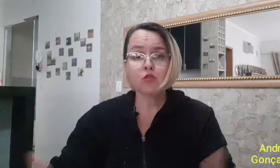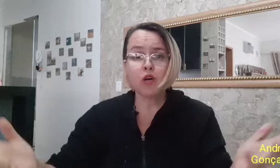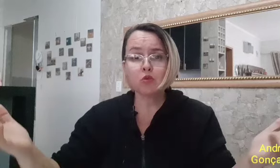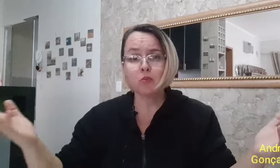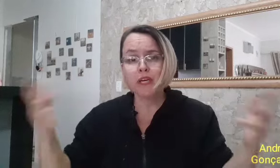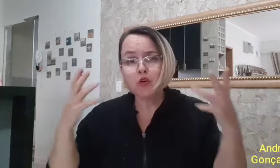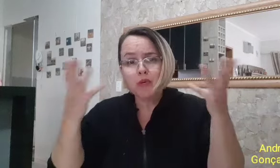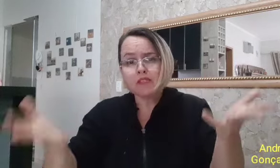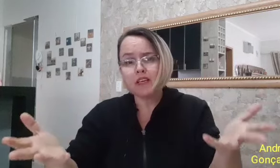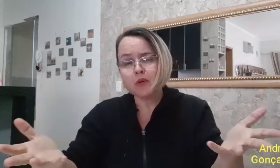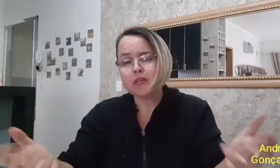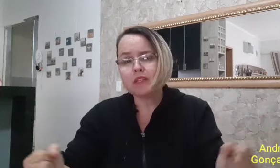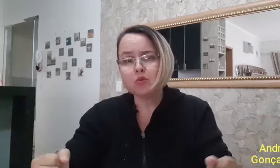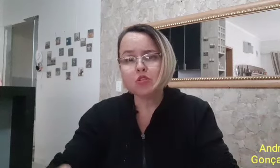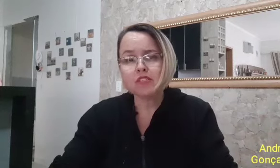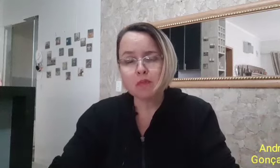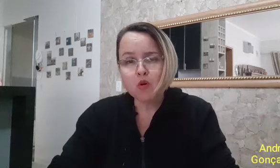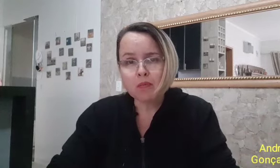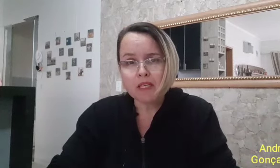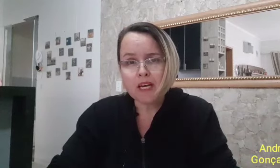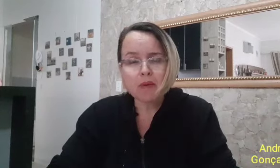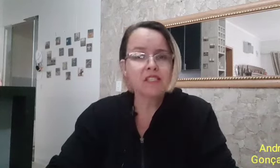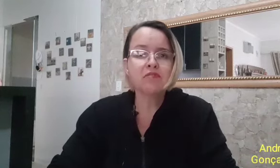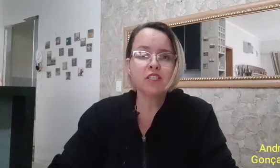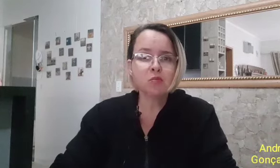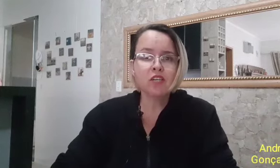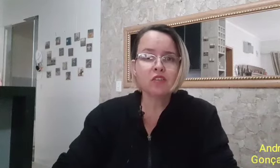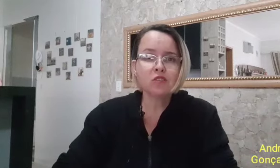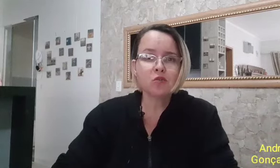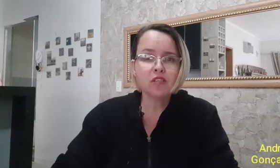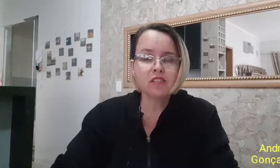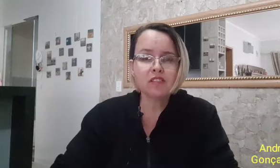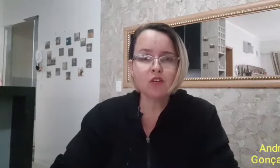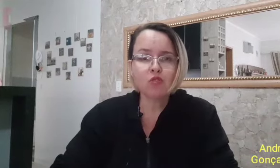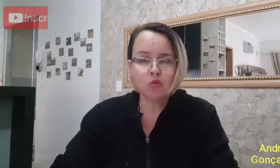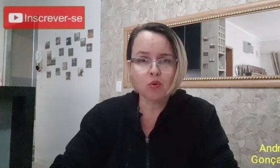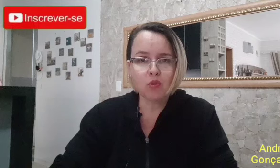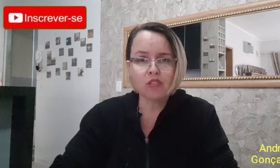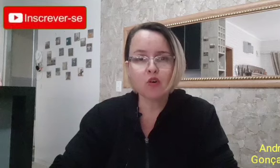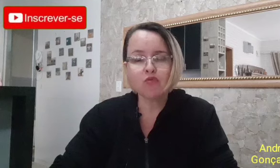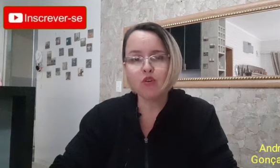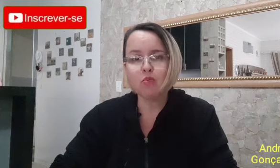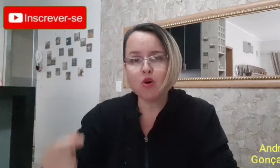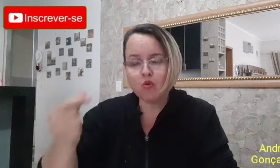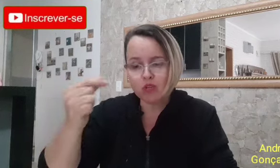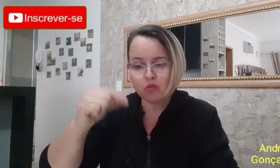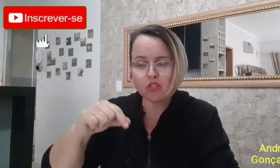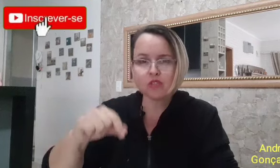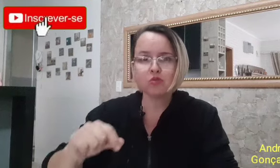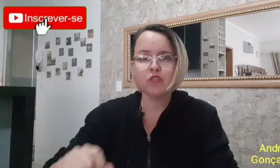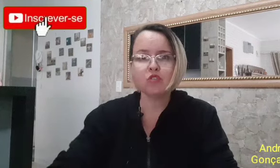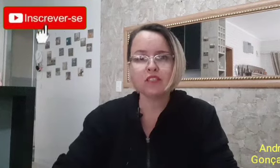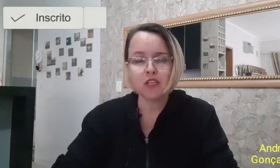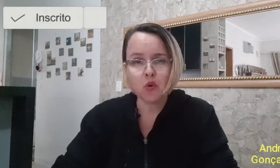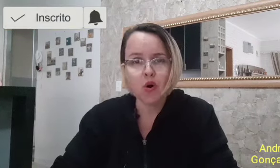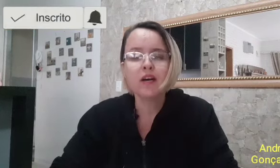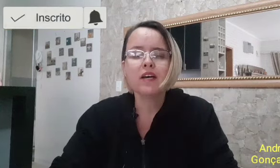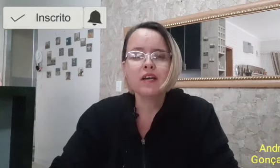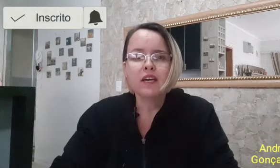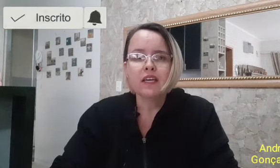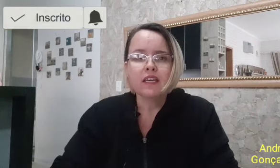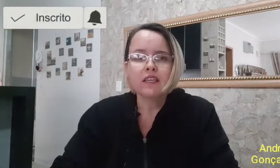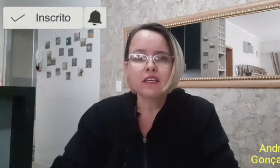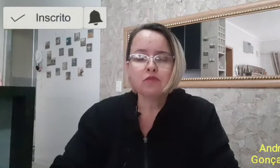olá pessoal tudo bem eu pensei que eu ia ter notícia boa para dar mais infelizmente as notícias não são boas se confirmou o que eu disse no vídeo anterior